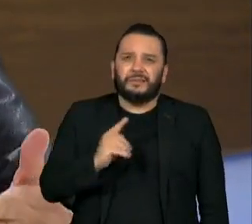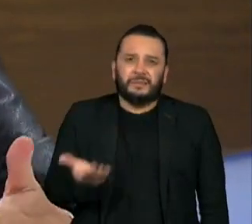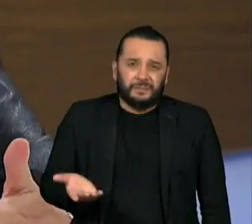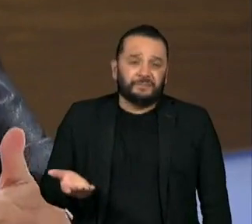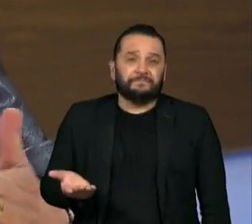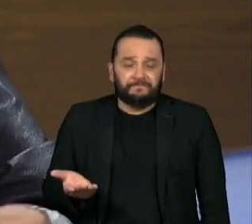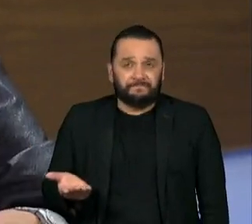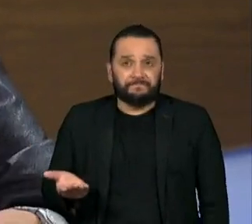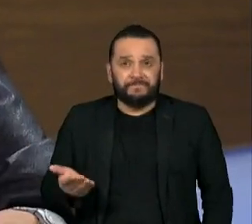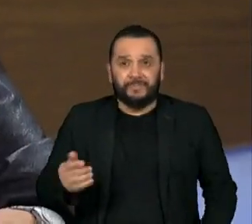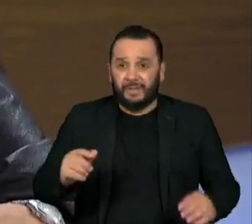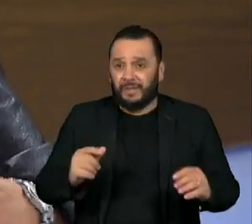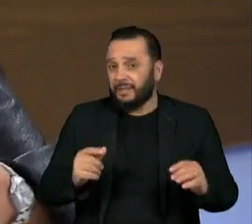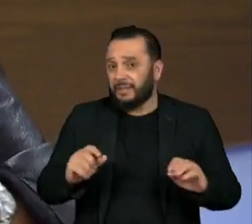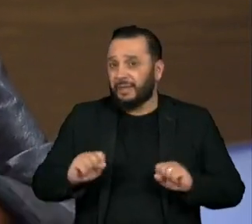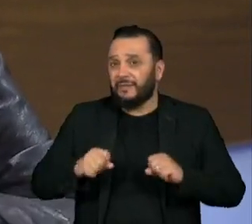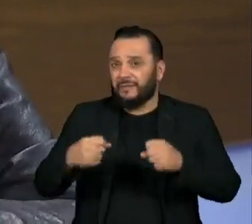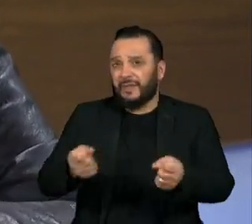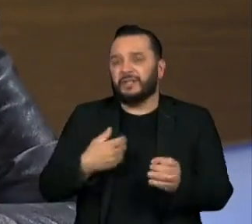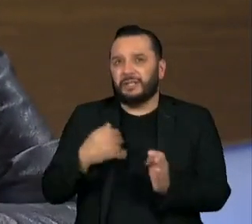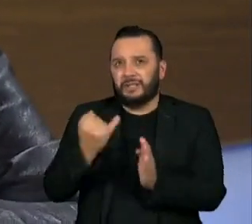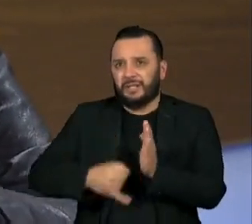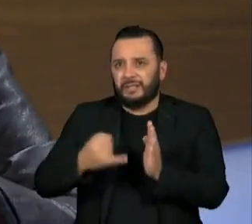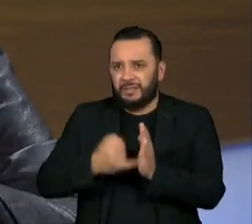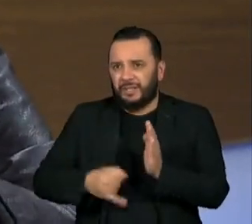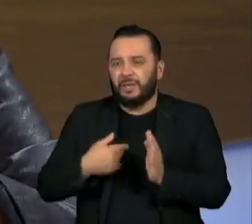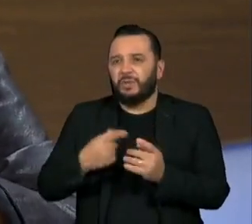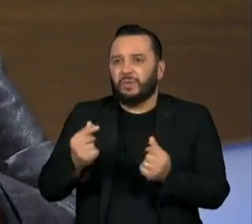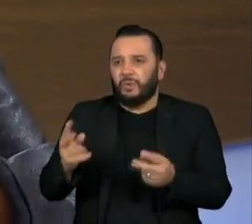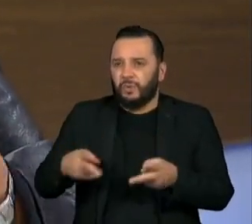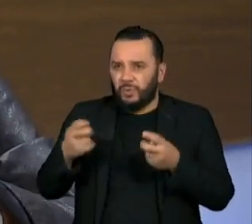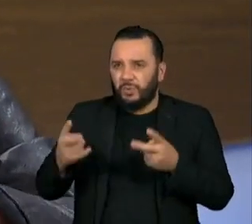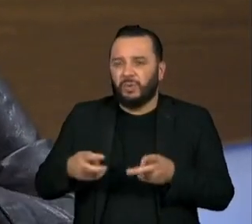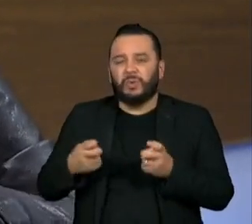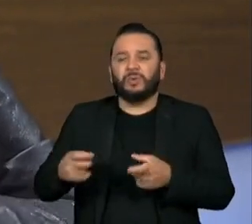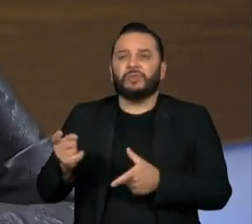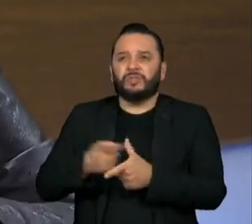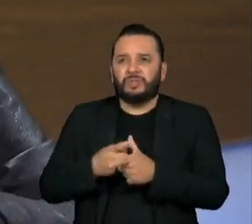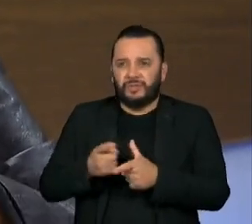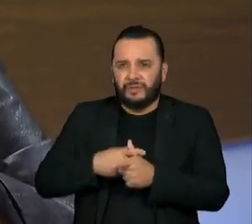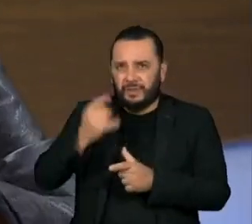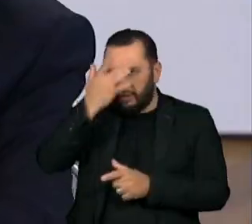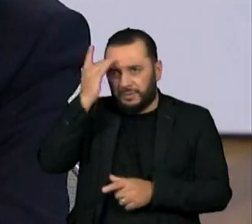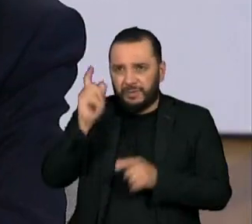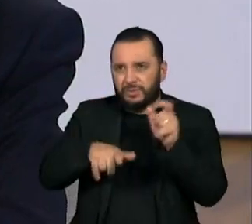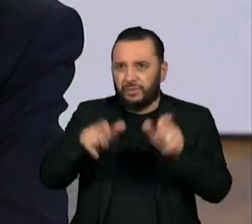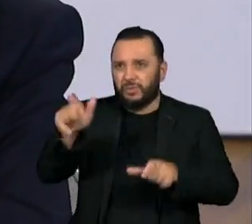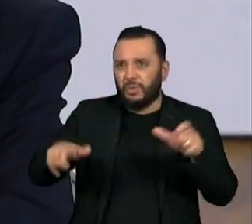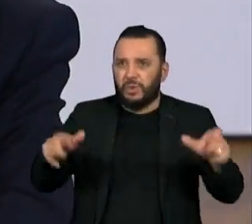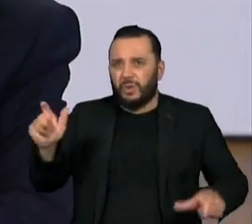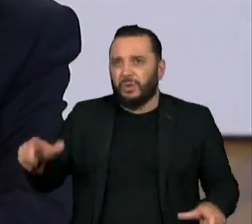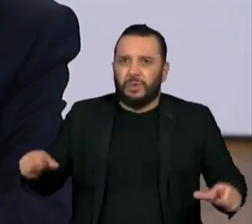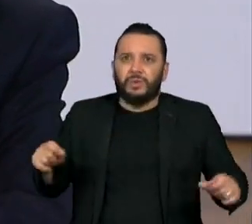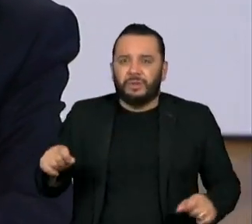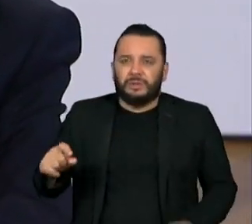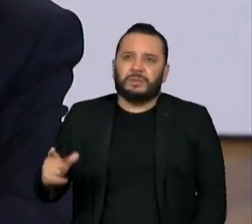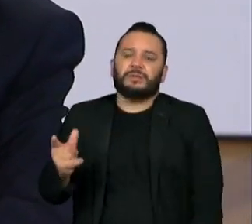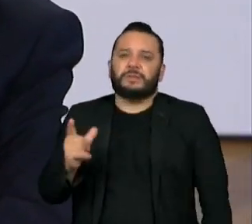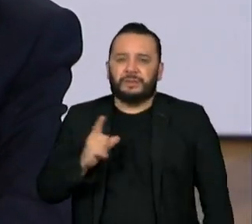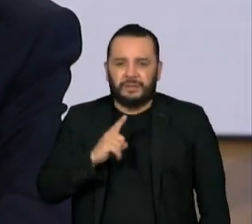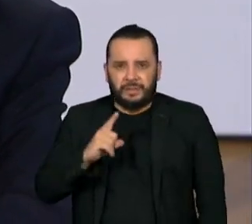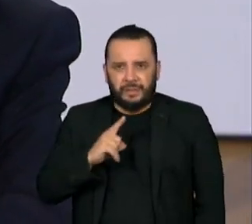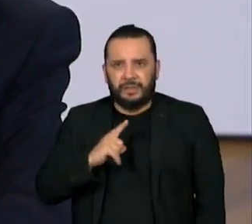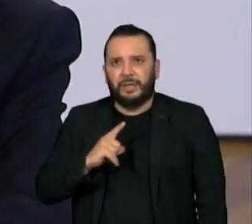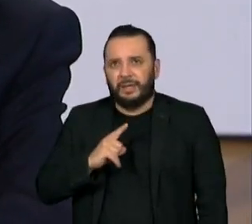muito se defende a taxação dos lucros e dividendos na pessoa física para você aumentar ter um